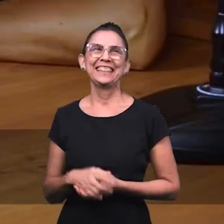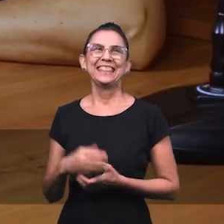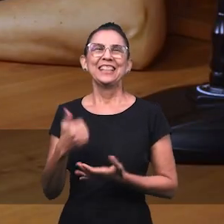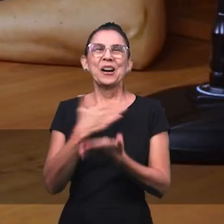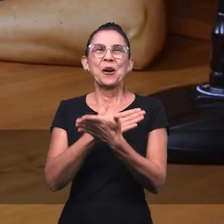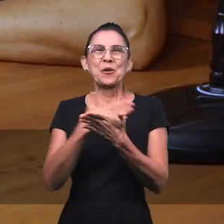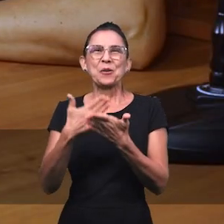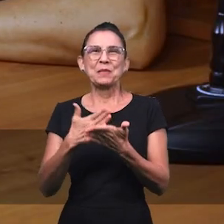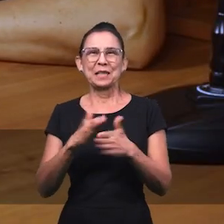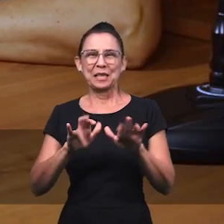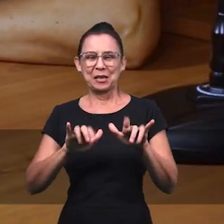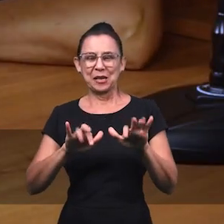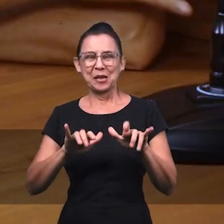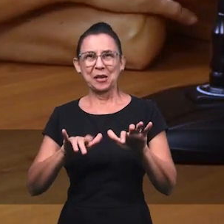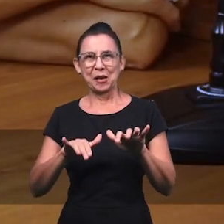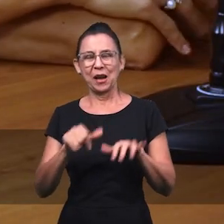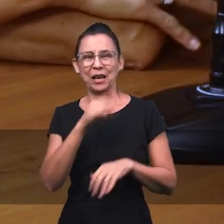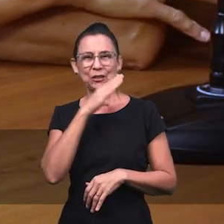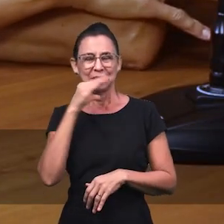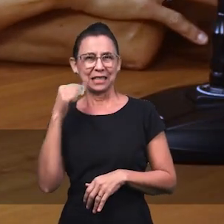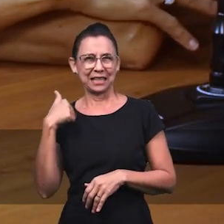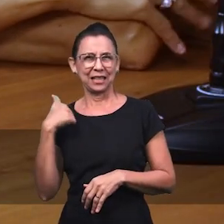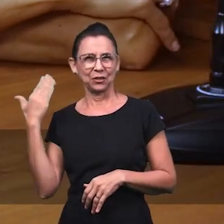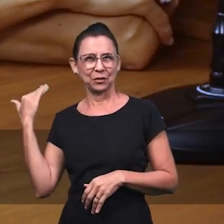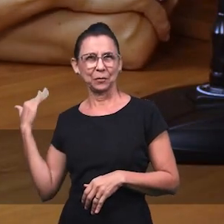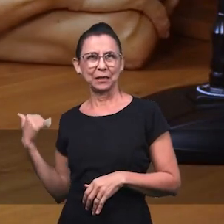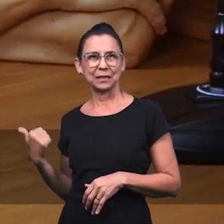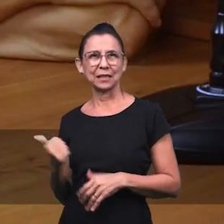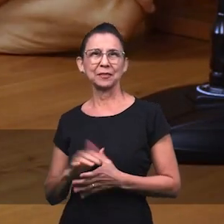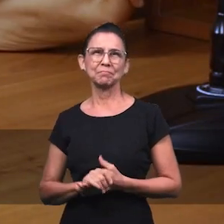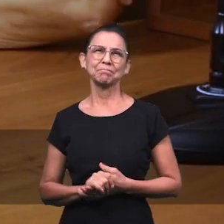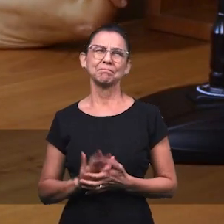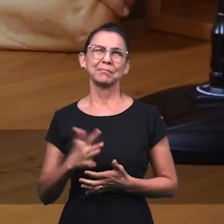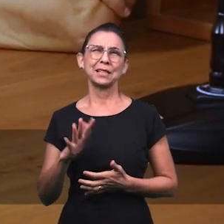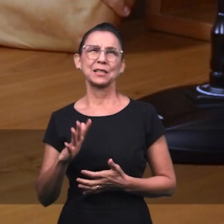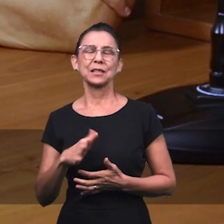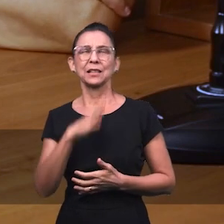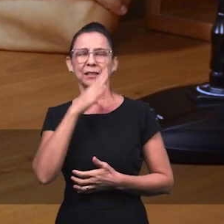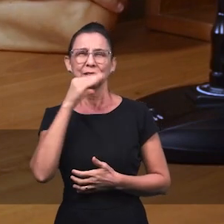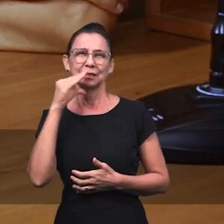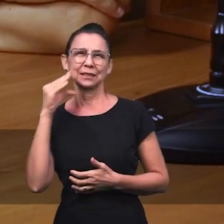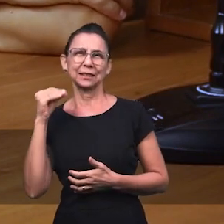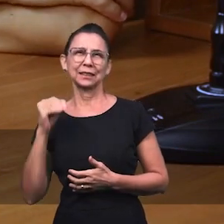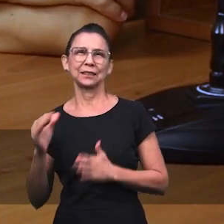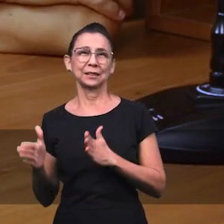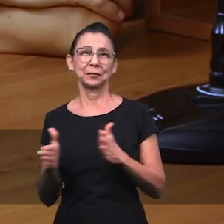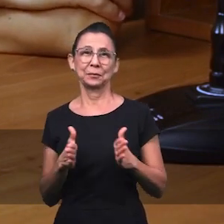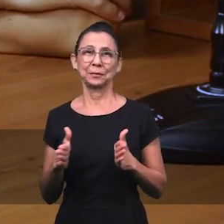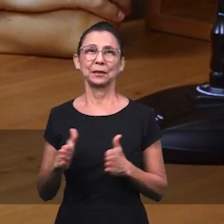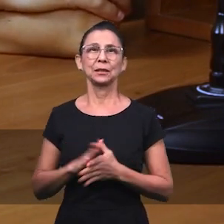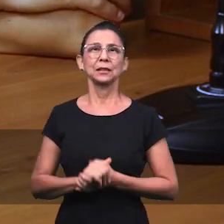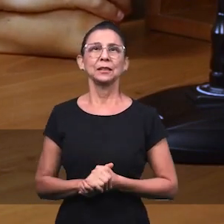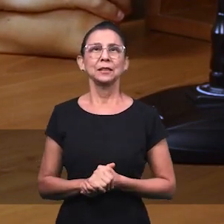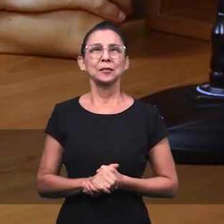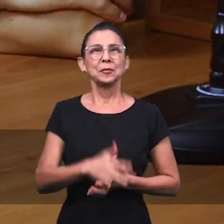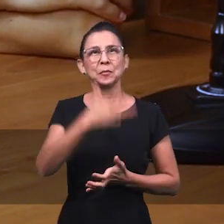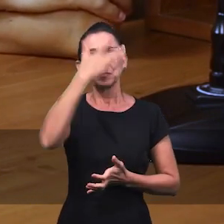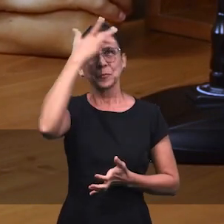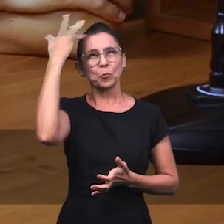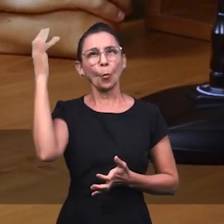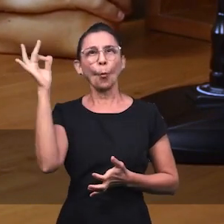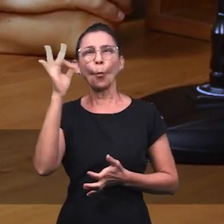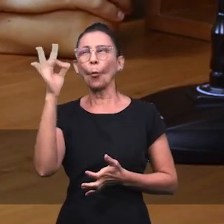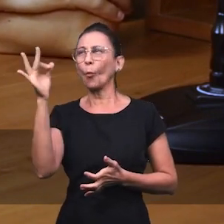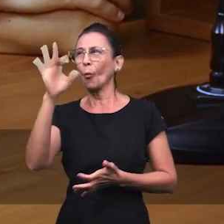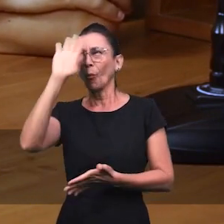Eu comecei a tocar piano de adolescente. Foi mais ou menos meio de adolescência.